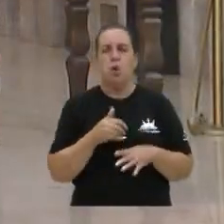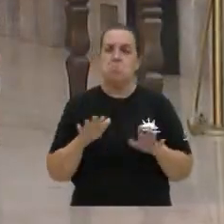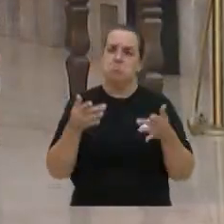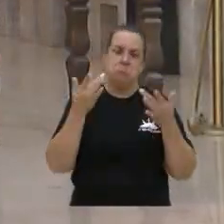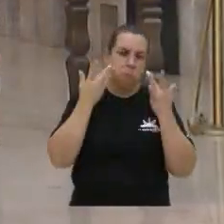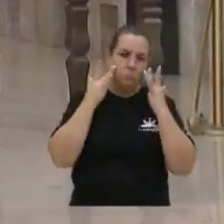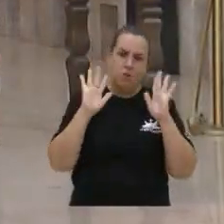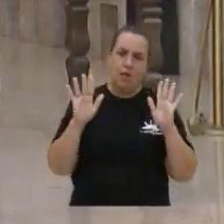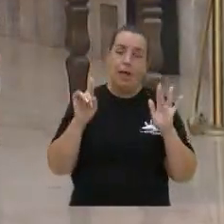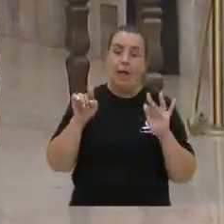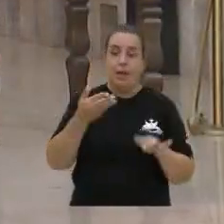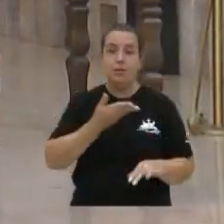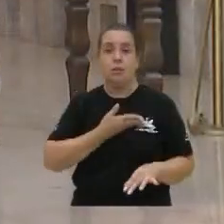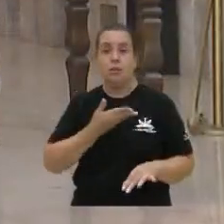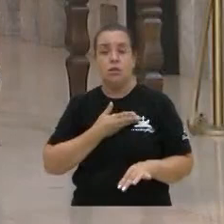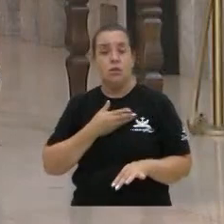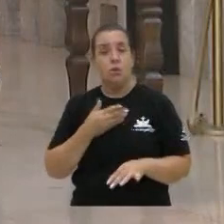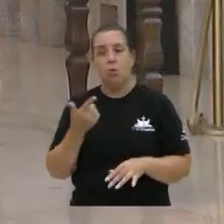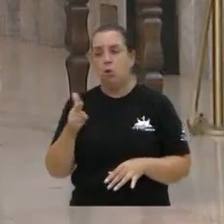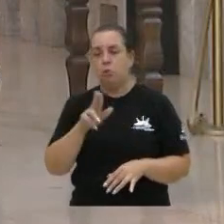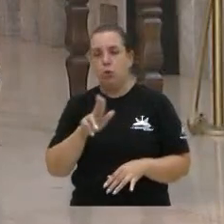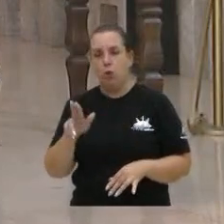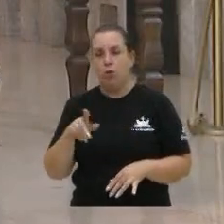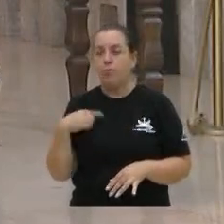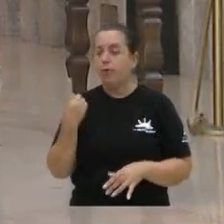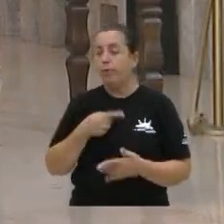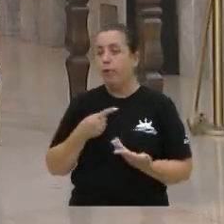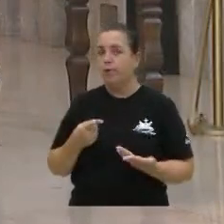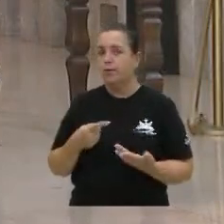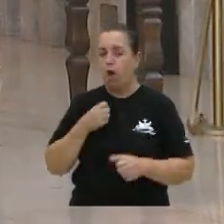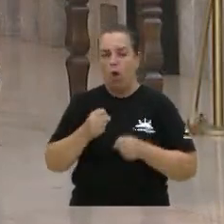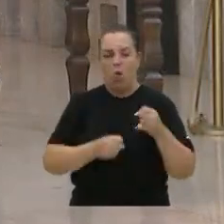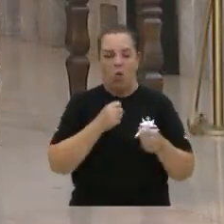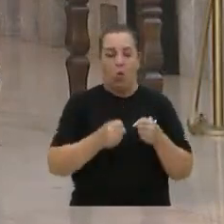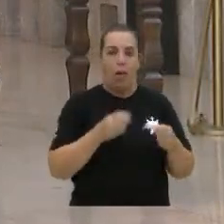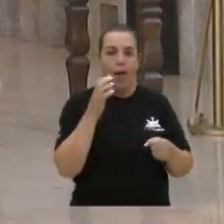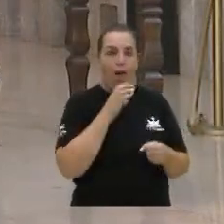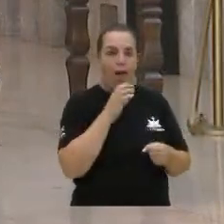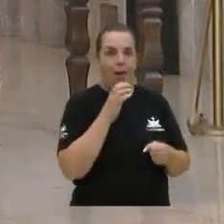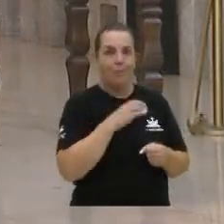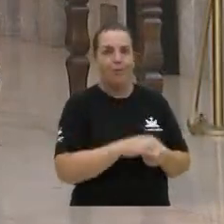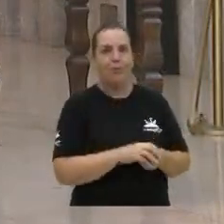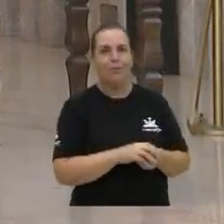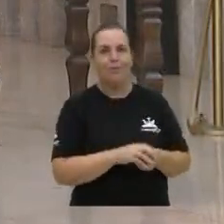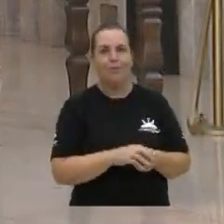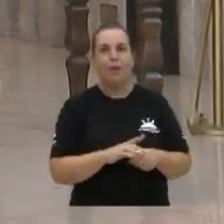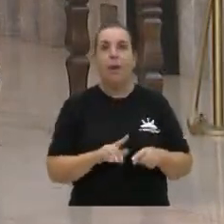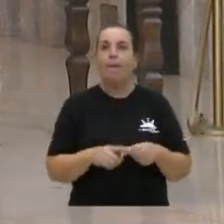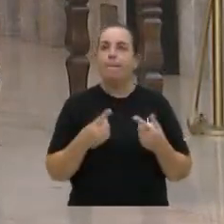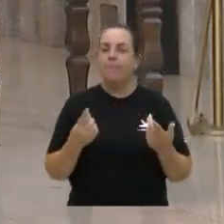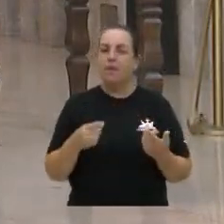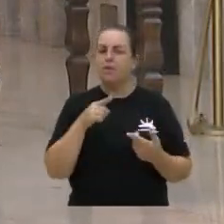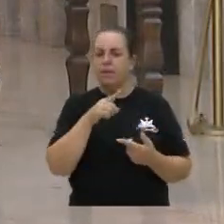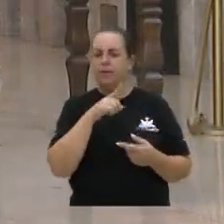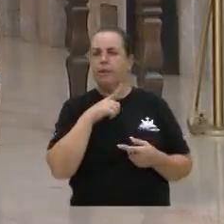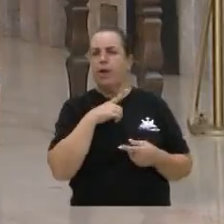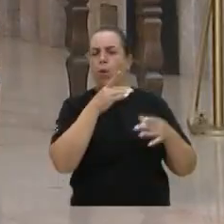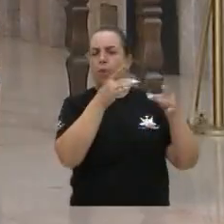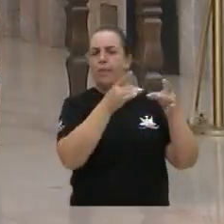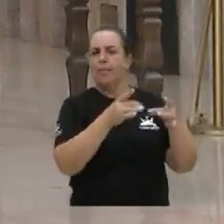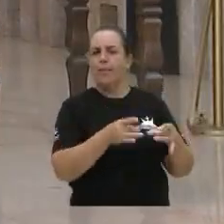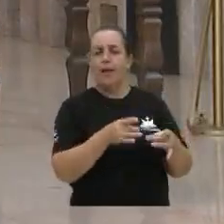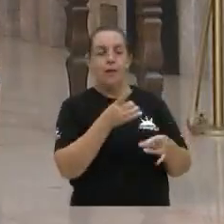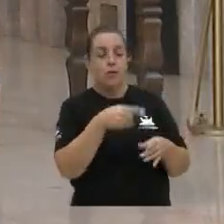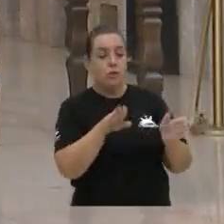que esses discípulos sem nome somos nós, correu mais ágil. Mas veja o detalhe, chegaram